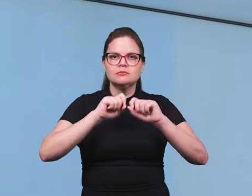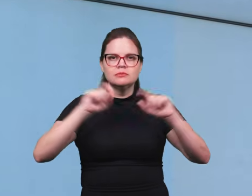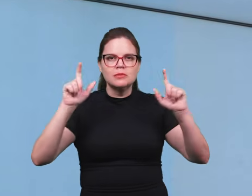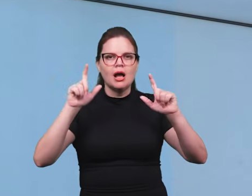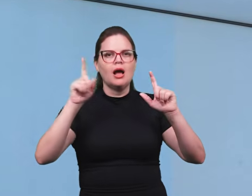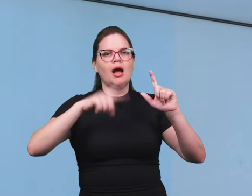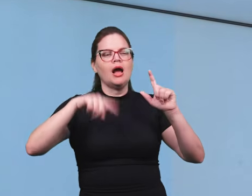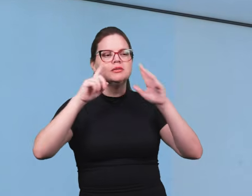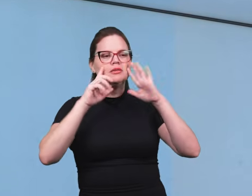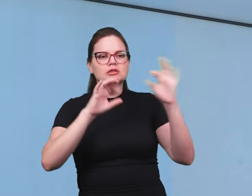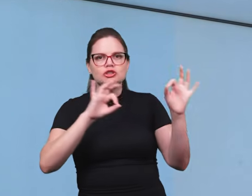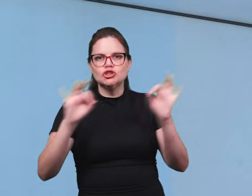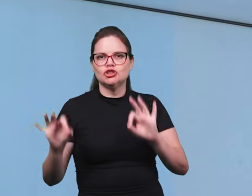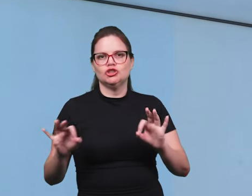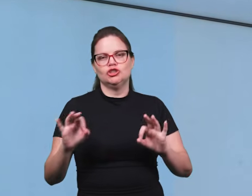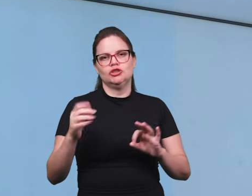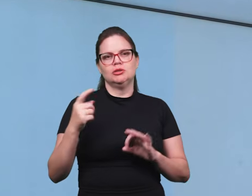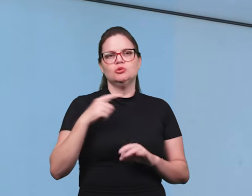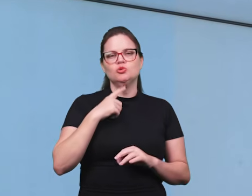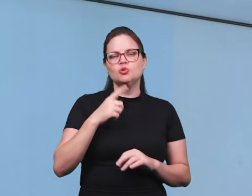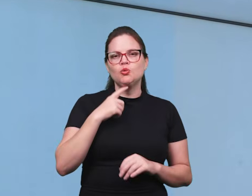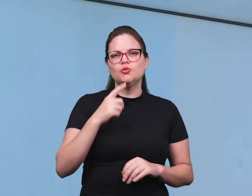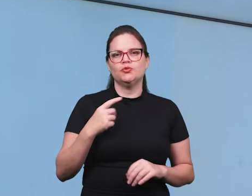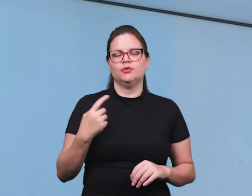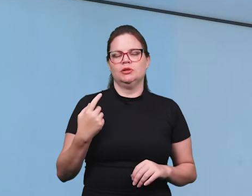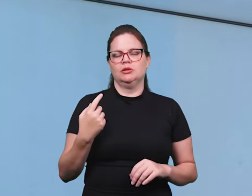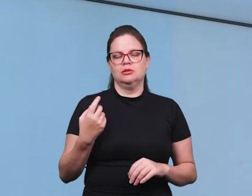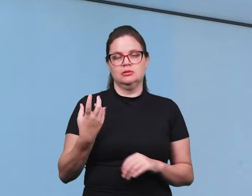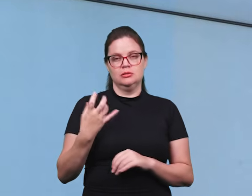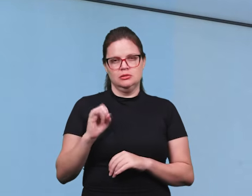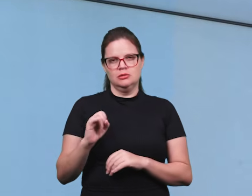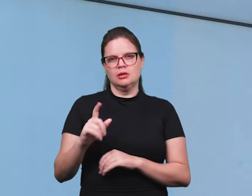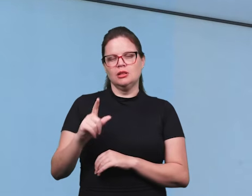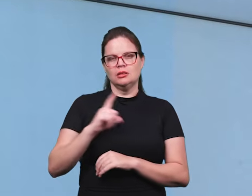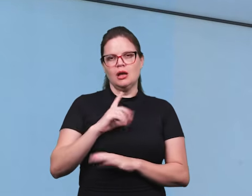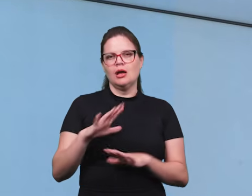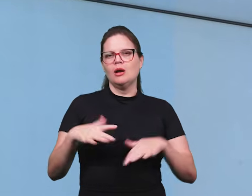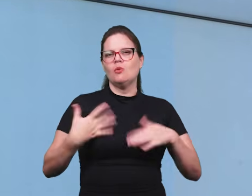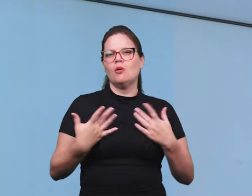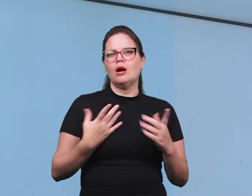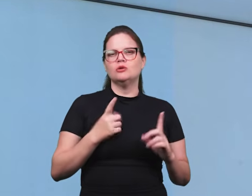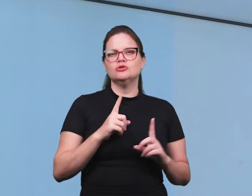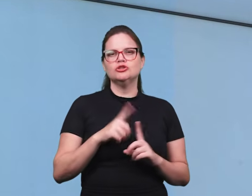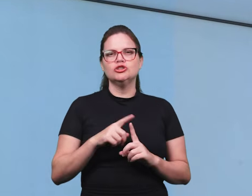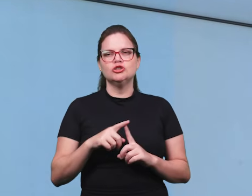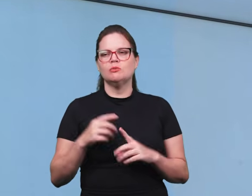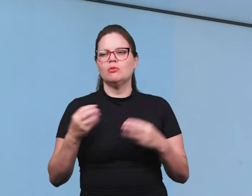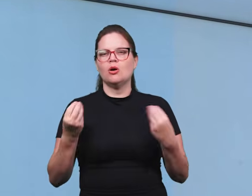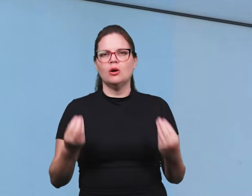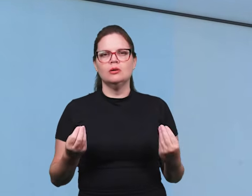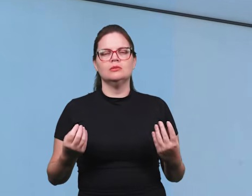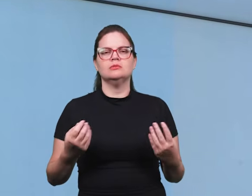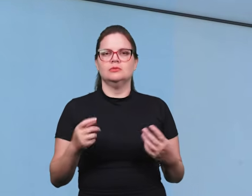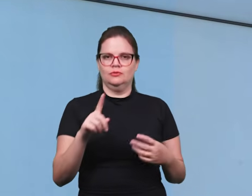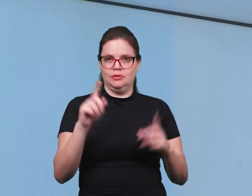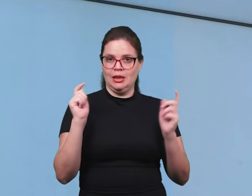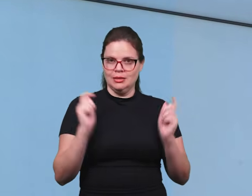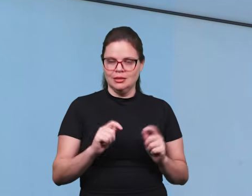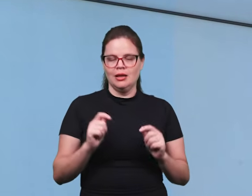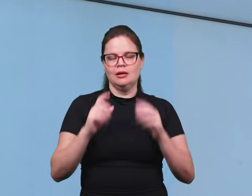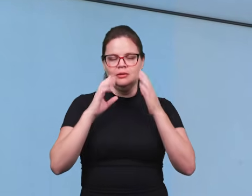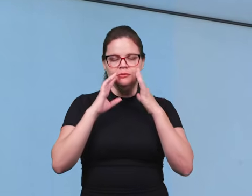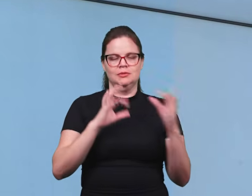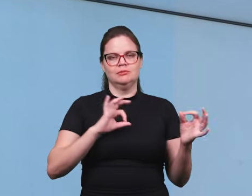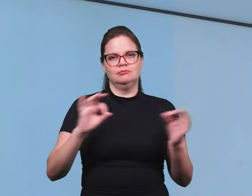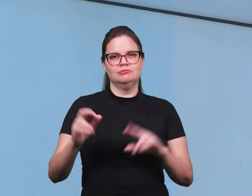E se você tiver um momento, uma dúvida sobre anestesia, qual tipo, qual modelo, você vai ter acesso a